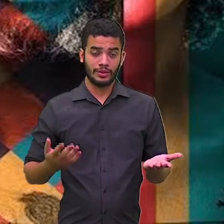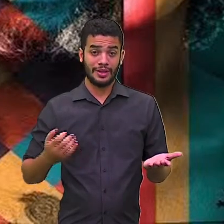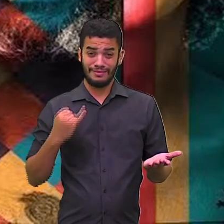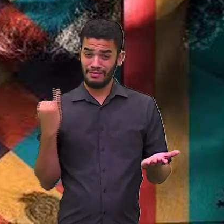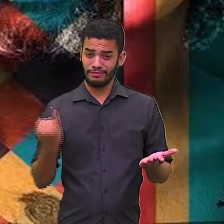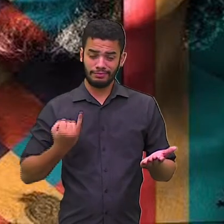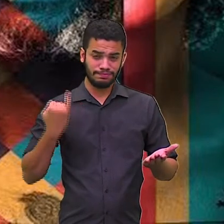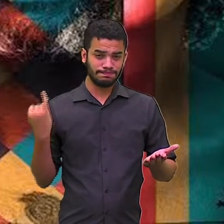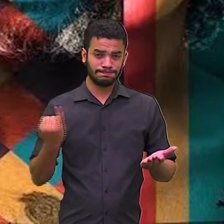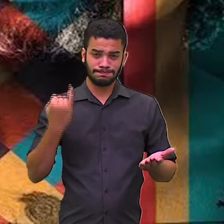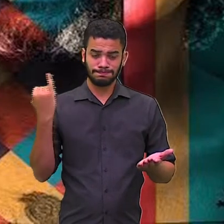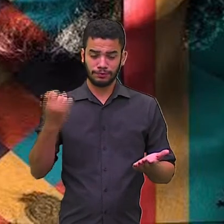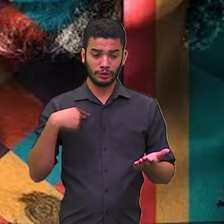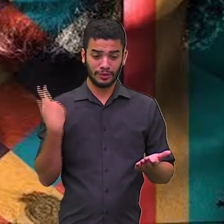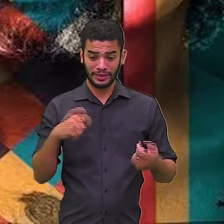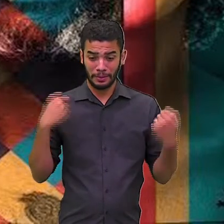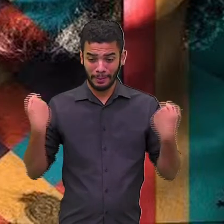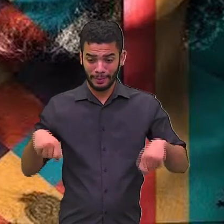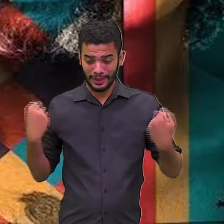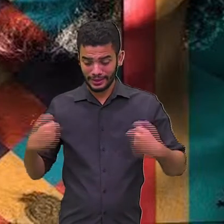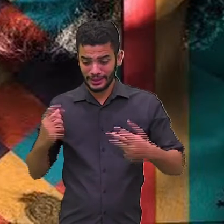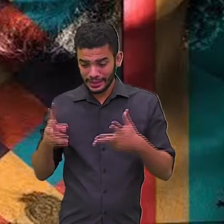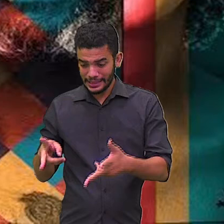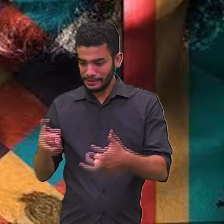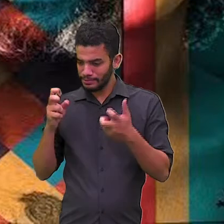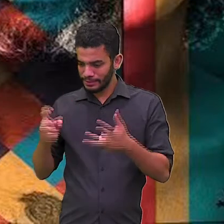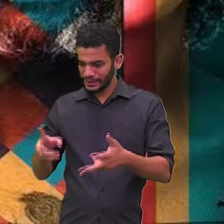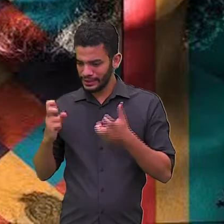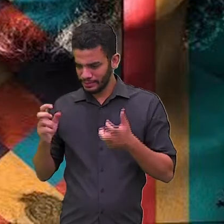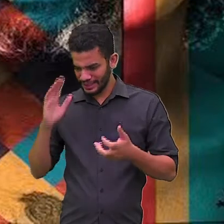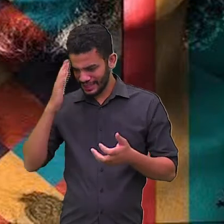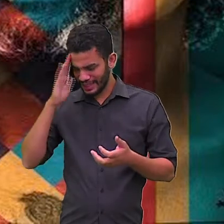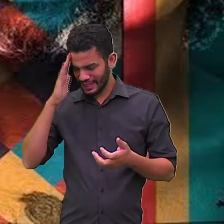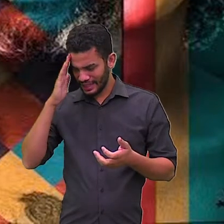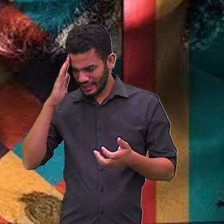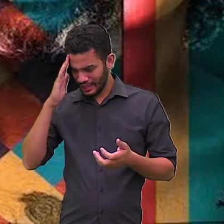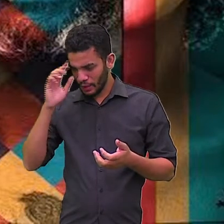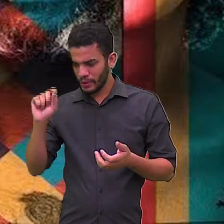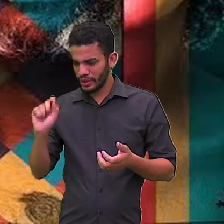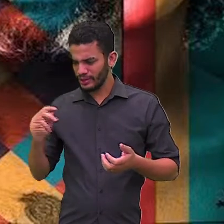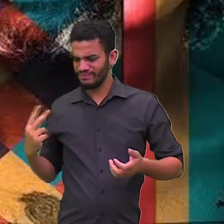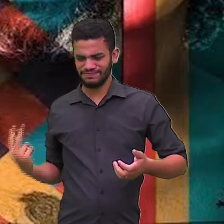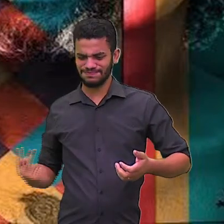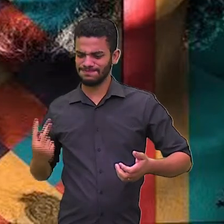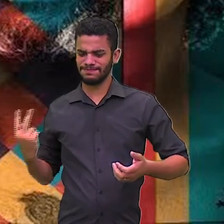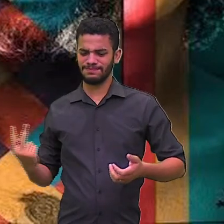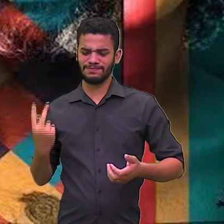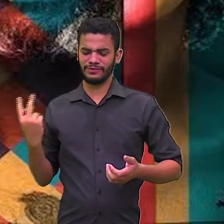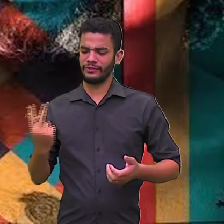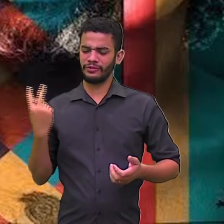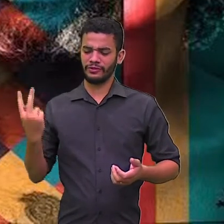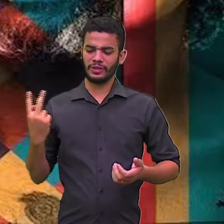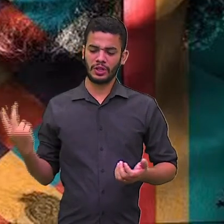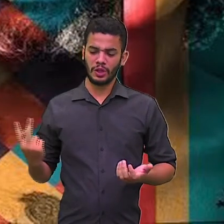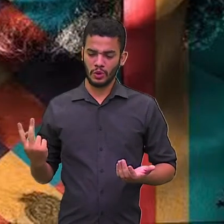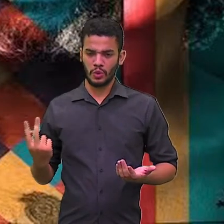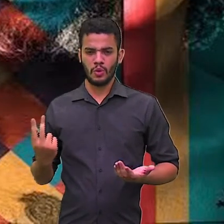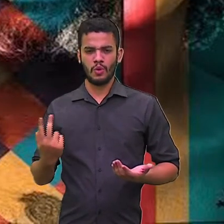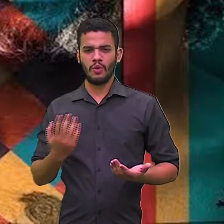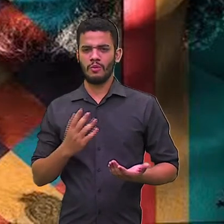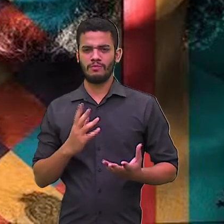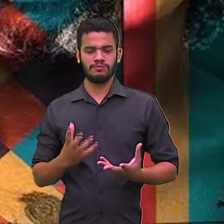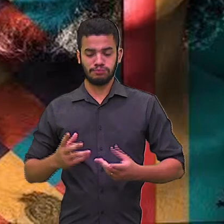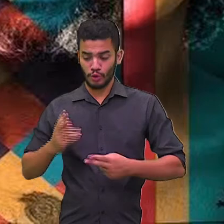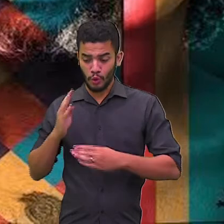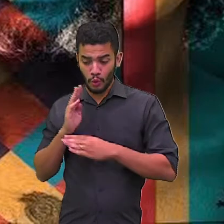tão importante valorizar o que é o seu, o que é o saber, o que é o nosso